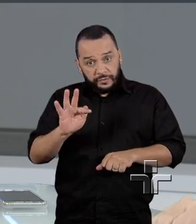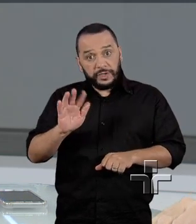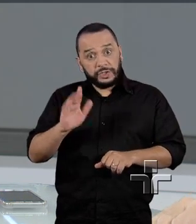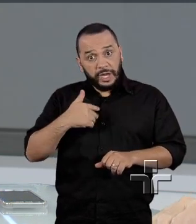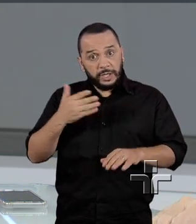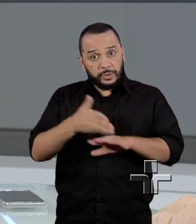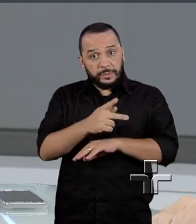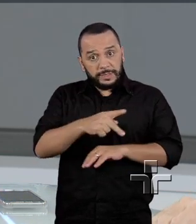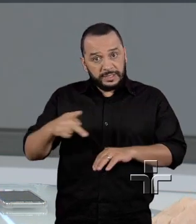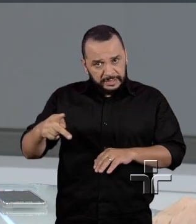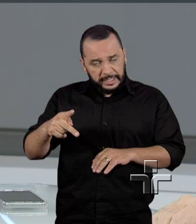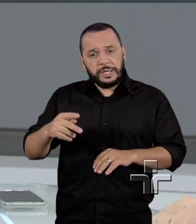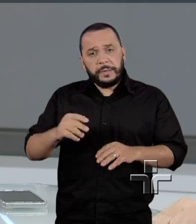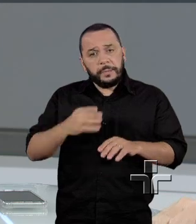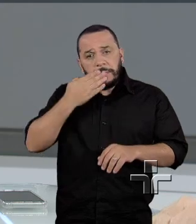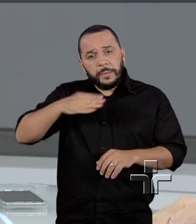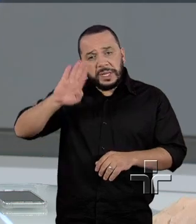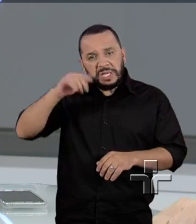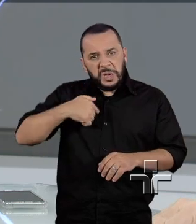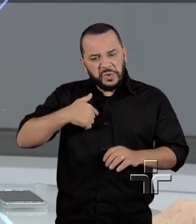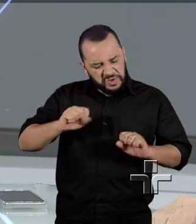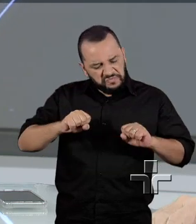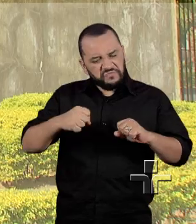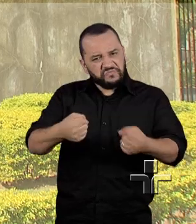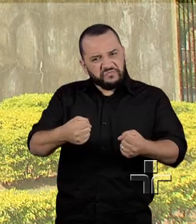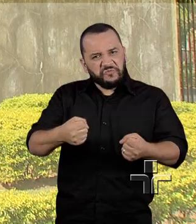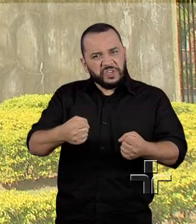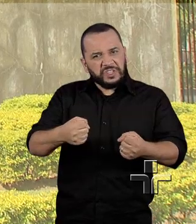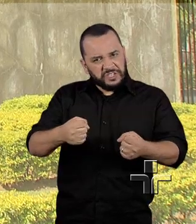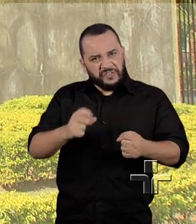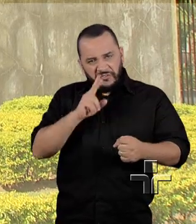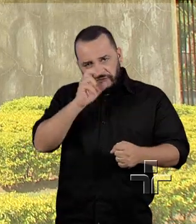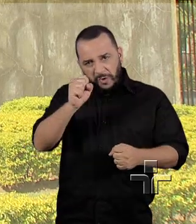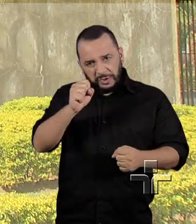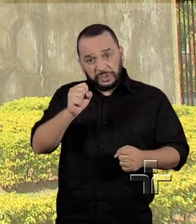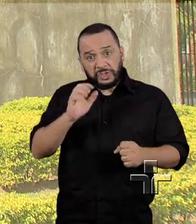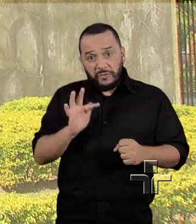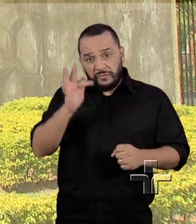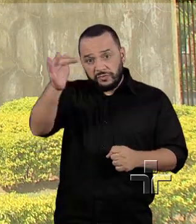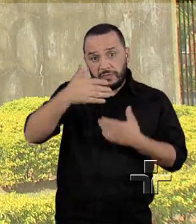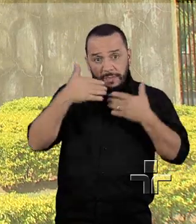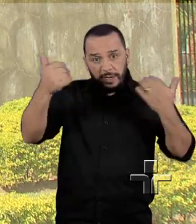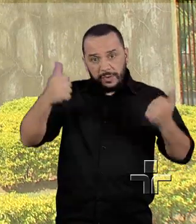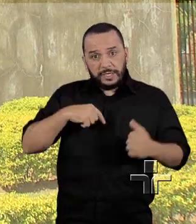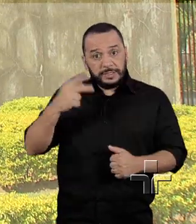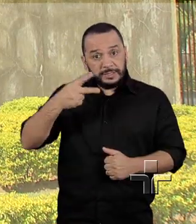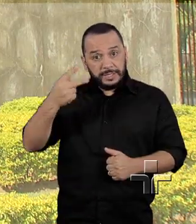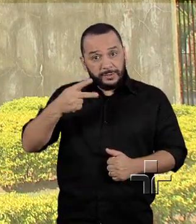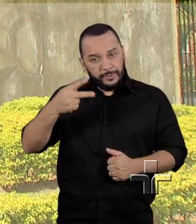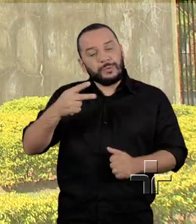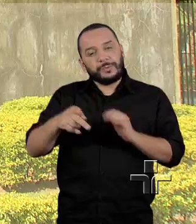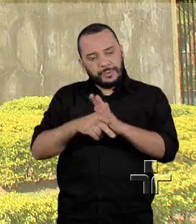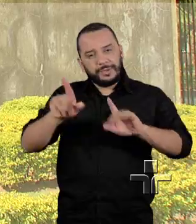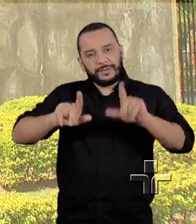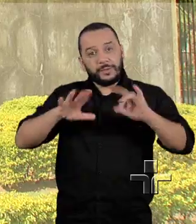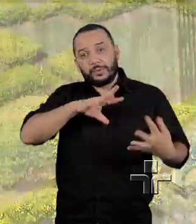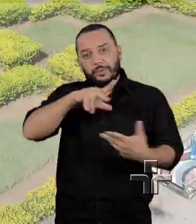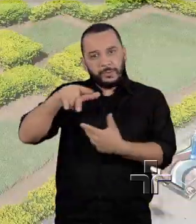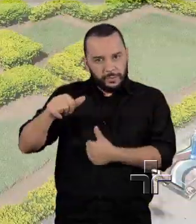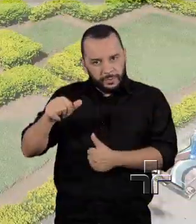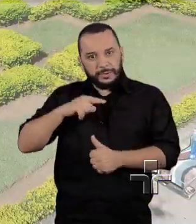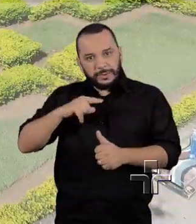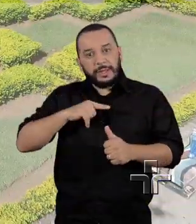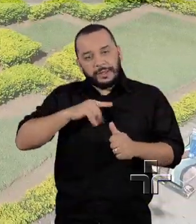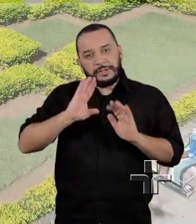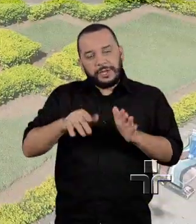fortalecer os pilares da emissora com olho no futuro. Considerada a segunda melhor emissora do mundo em programação por uma pesquisa